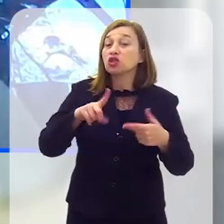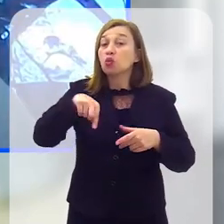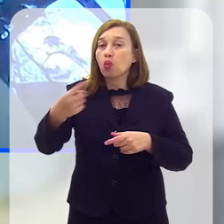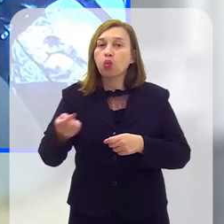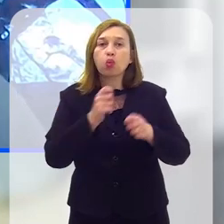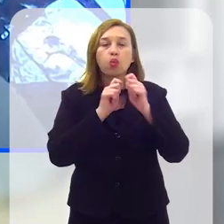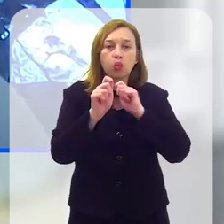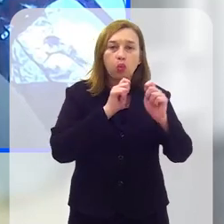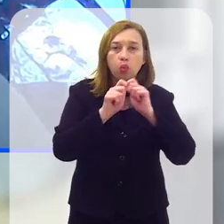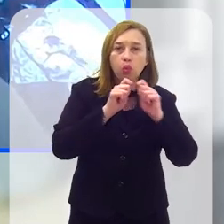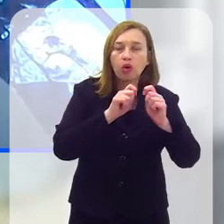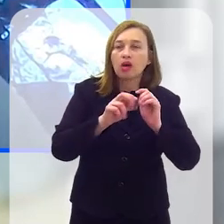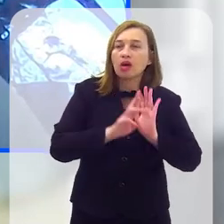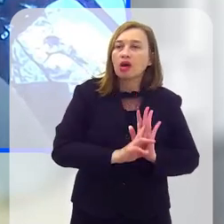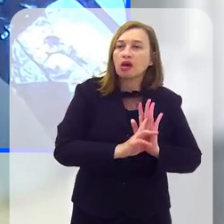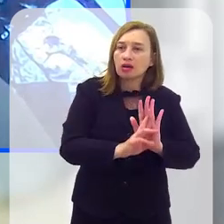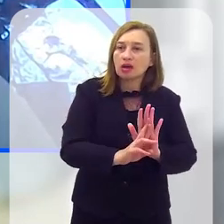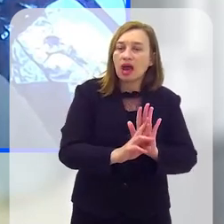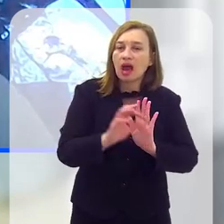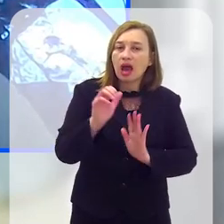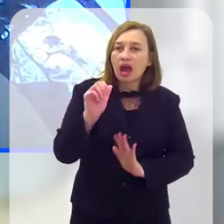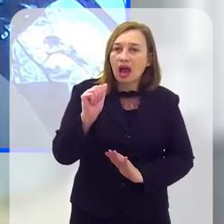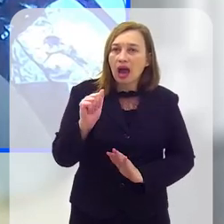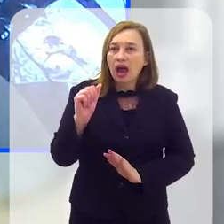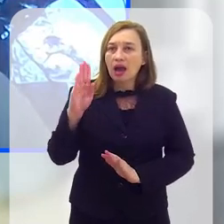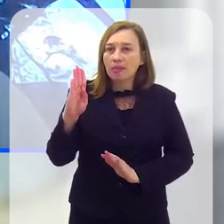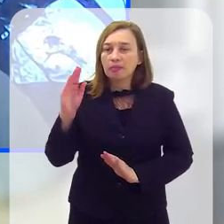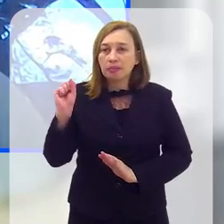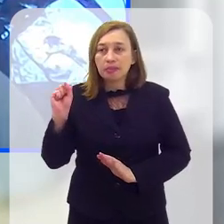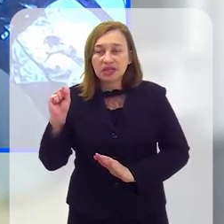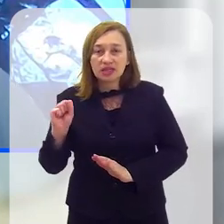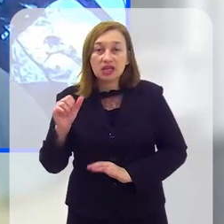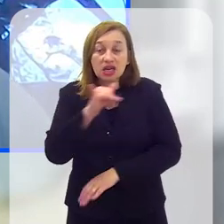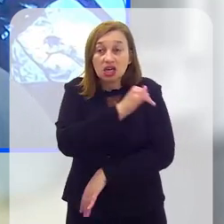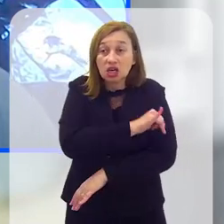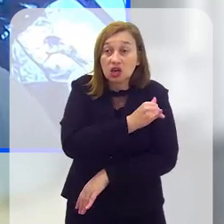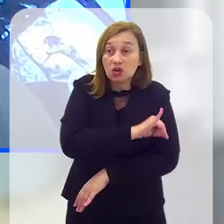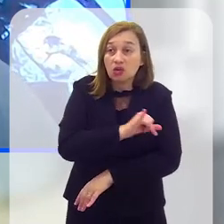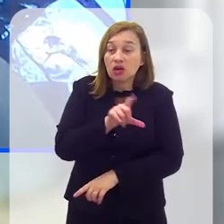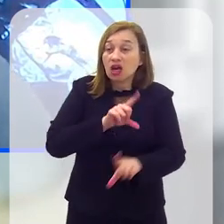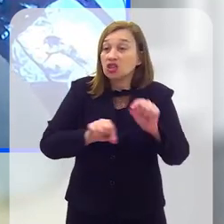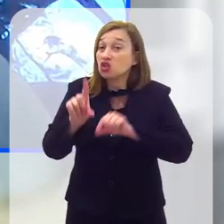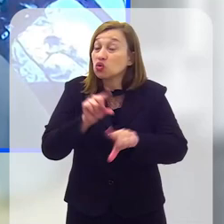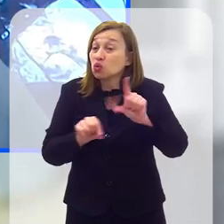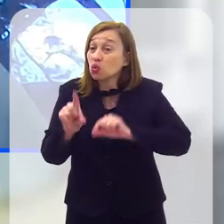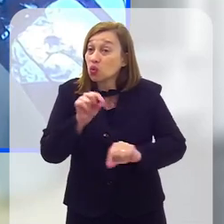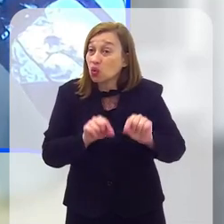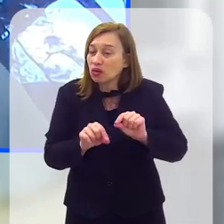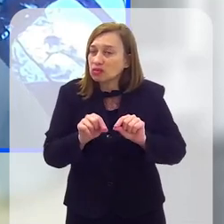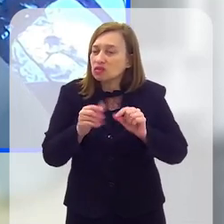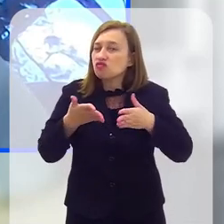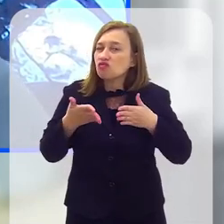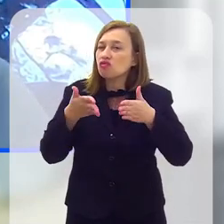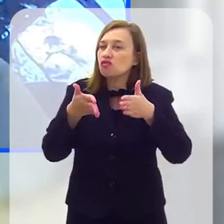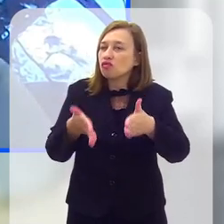outras entrevistas, representando aí a ABIS, Rio, é que as decisões elas